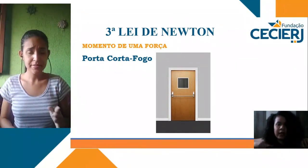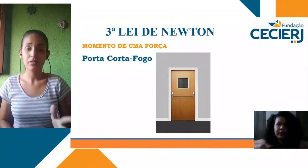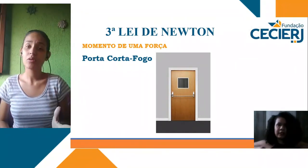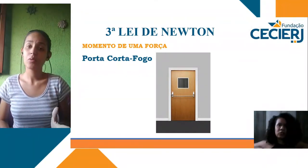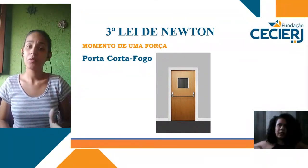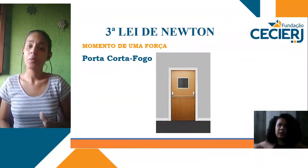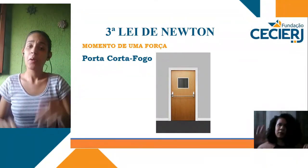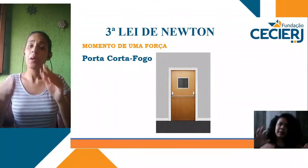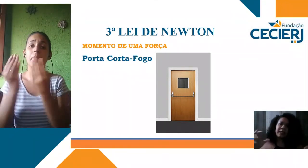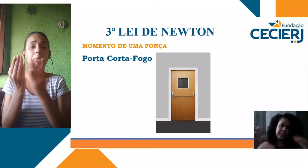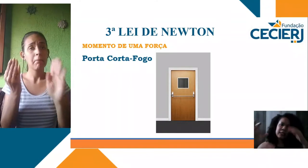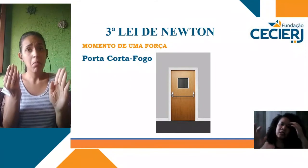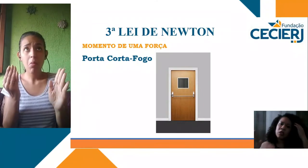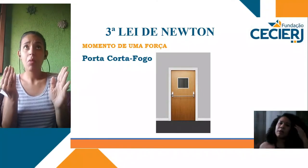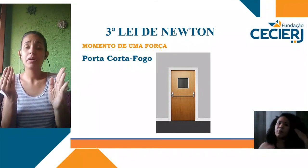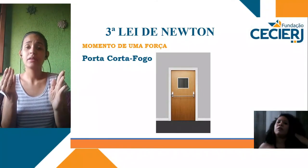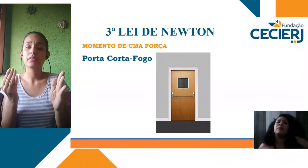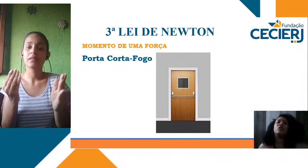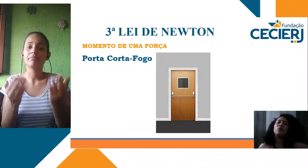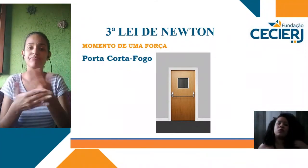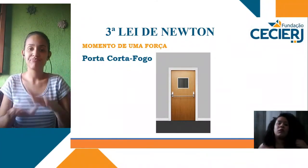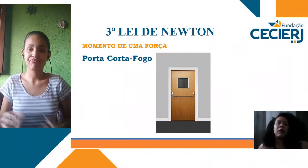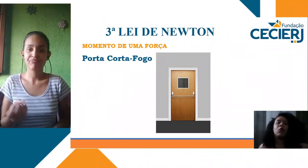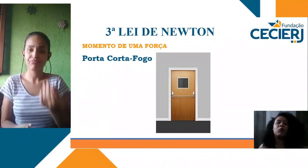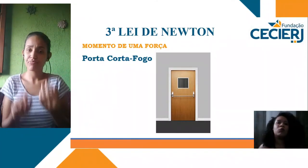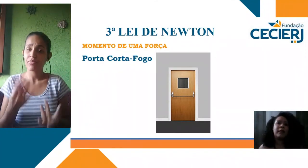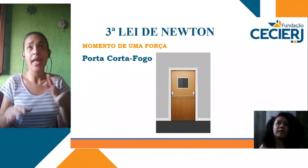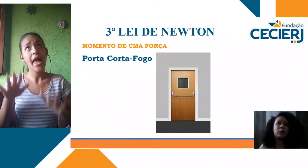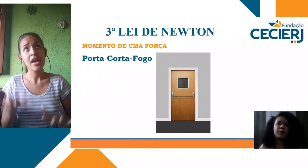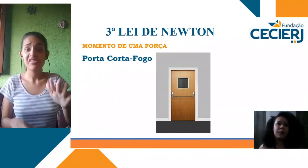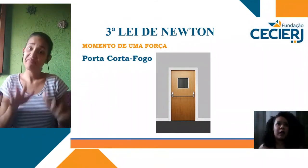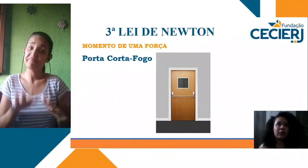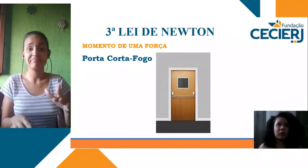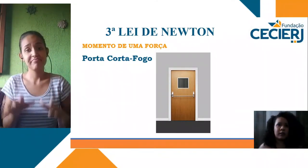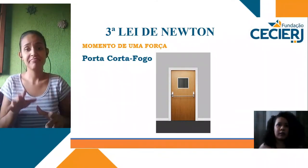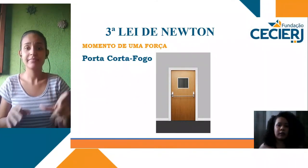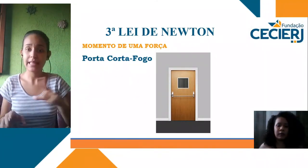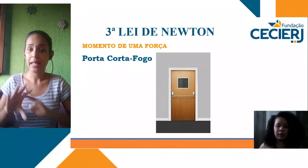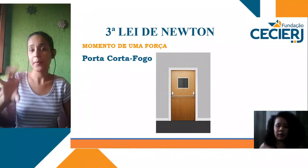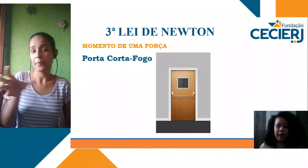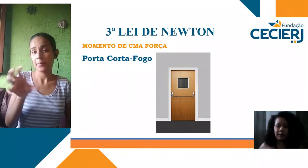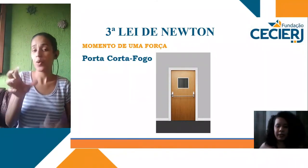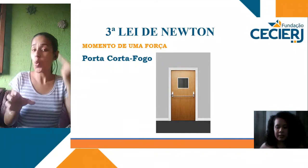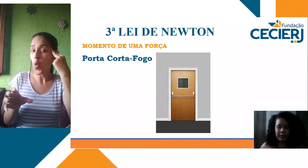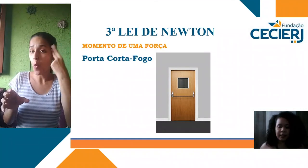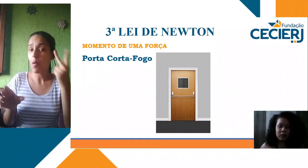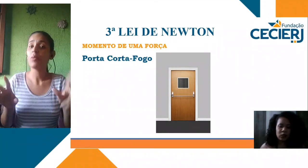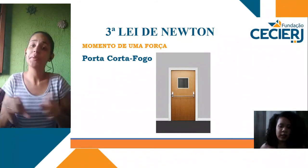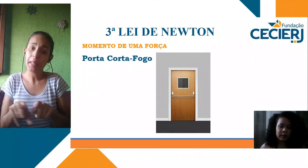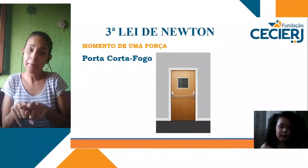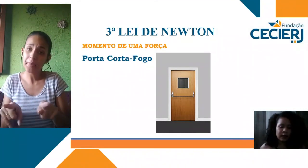corta-fogo, elas têm uma maçanetazinha só na ponta mesmo. Isso não é incomum no Brasil. A